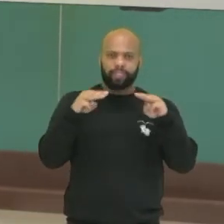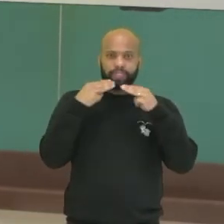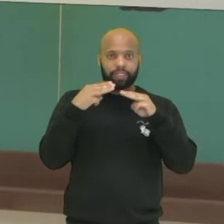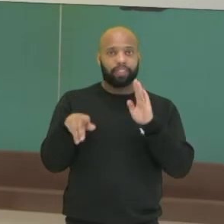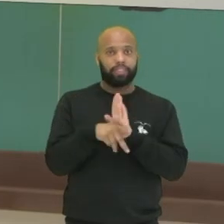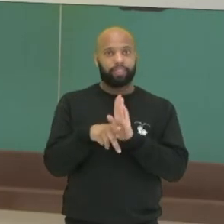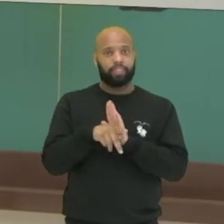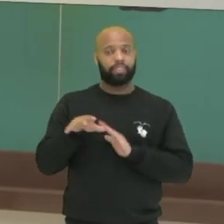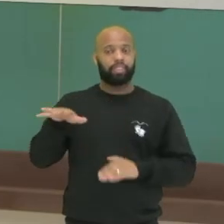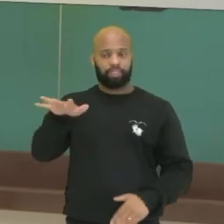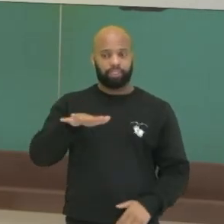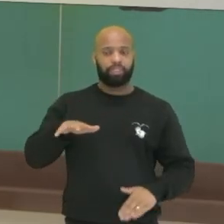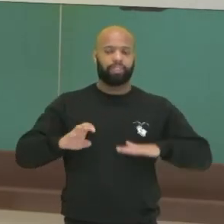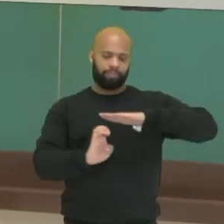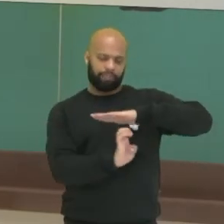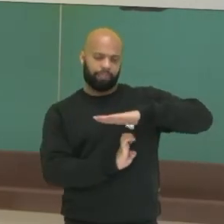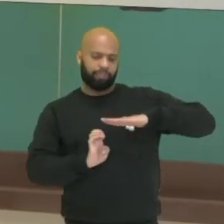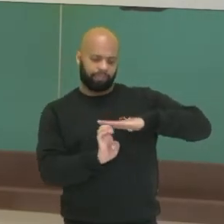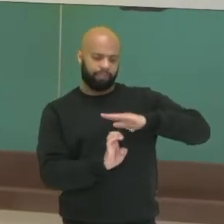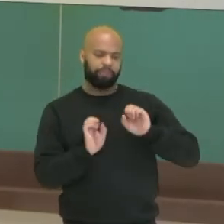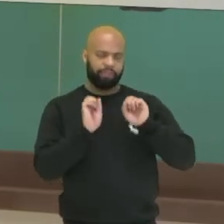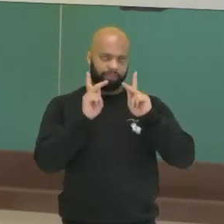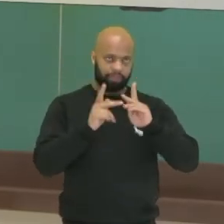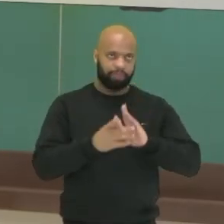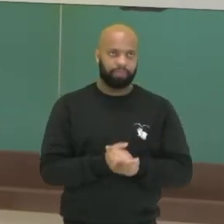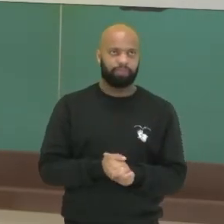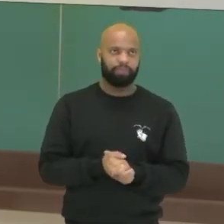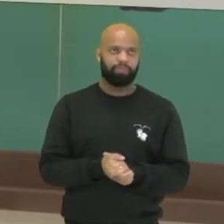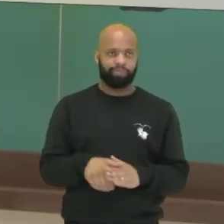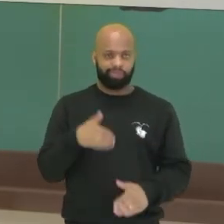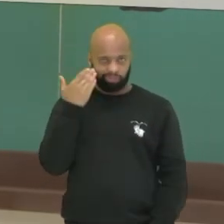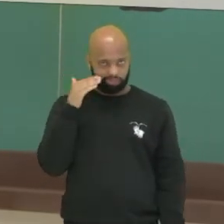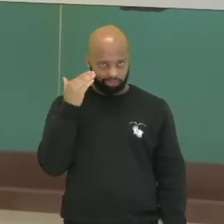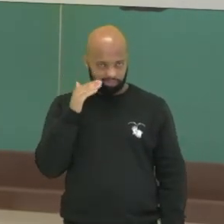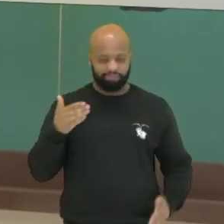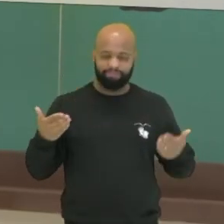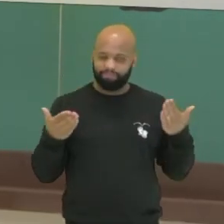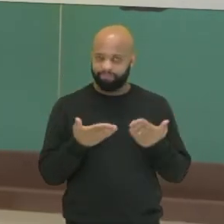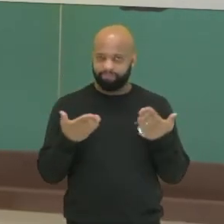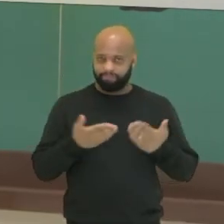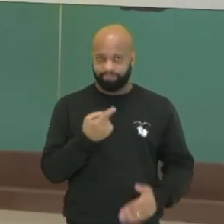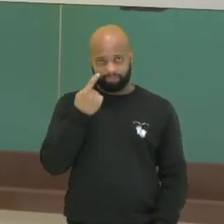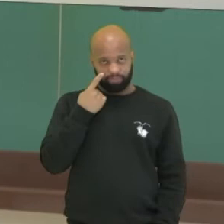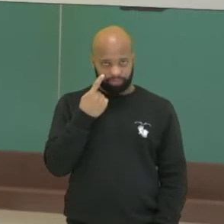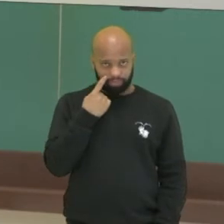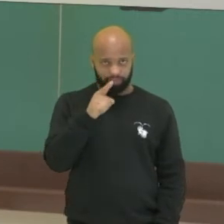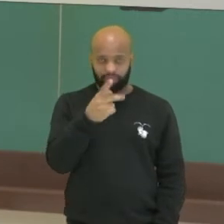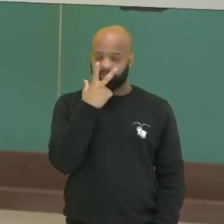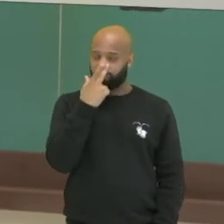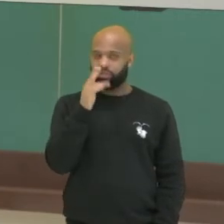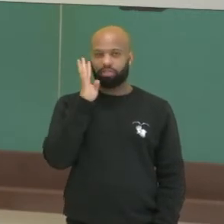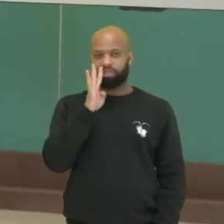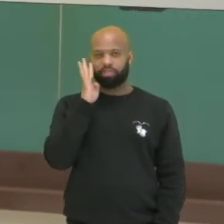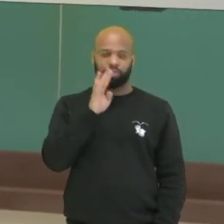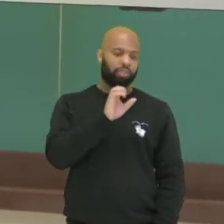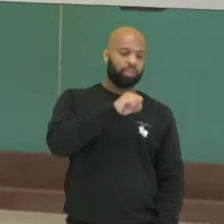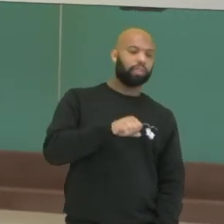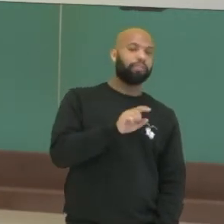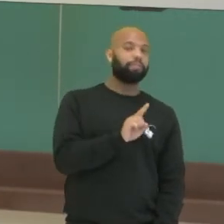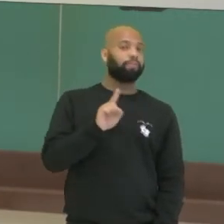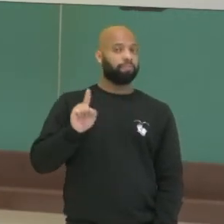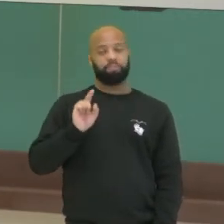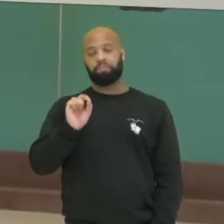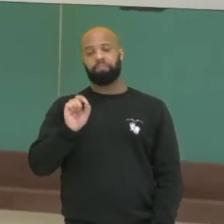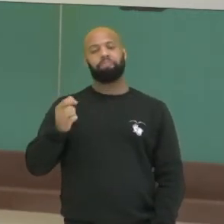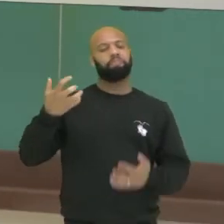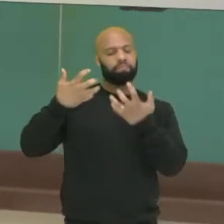daquela companhia. Boa, né? Tranquilinho, estão acompanhando aí. Vocês viram? Você achou isso legal? Não?